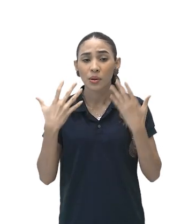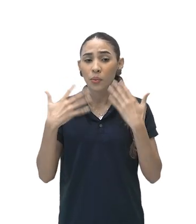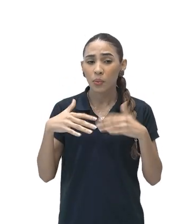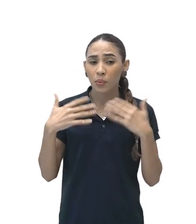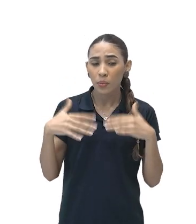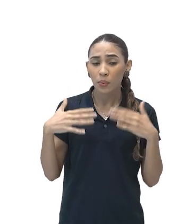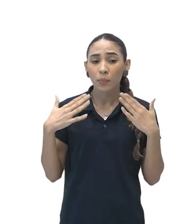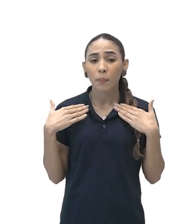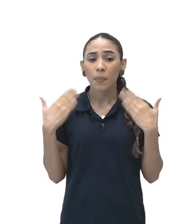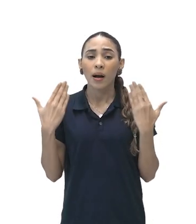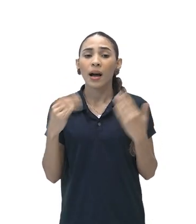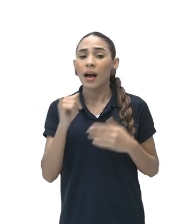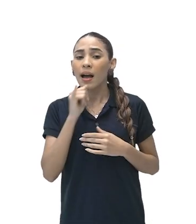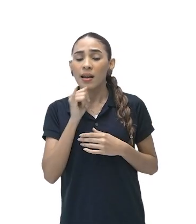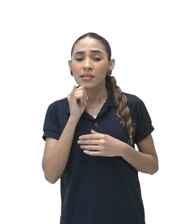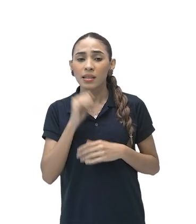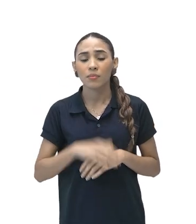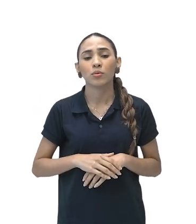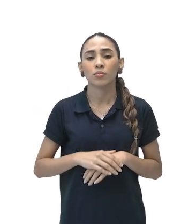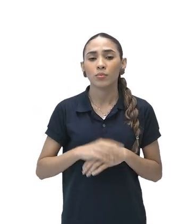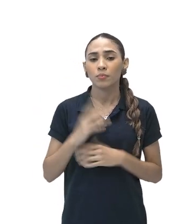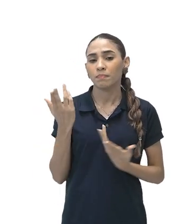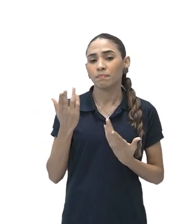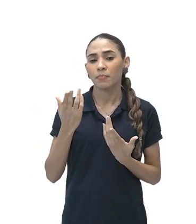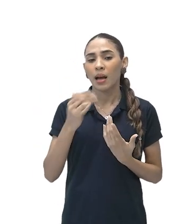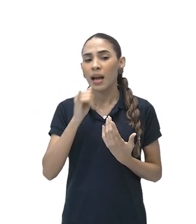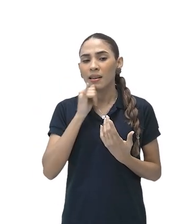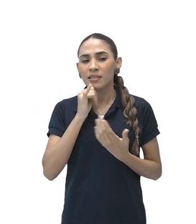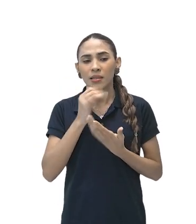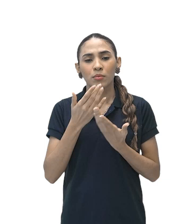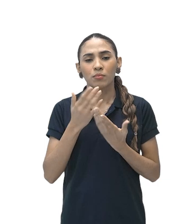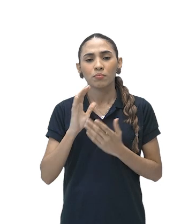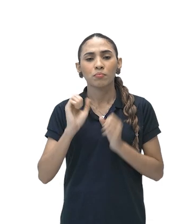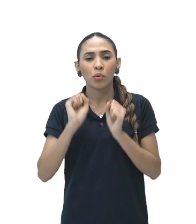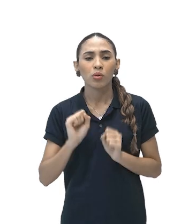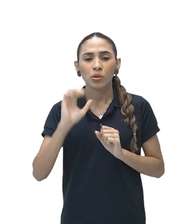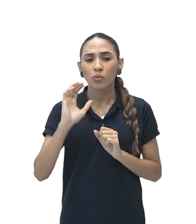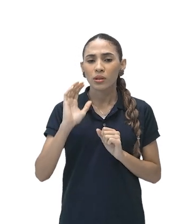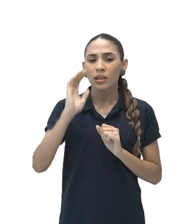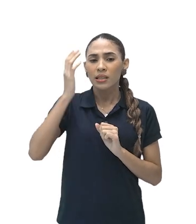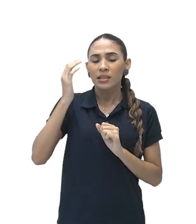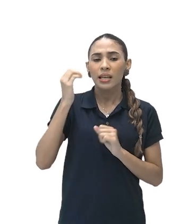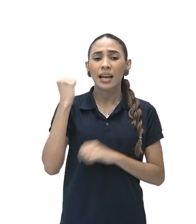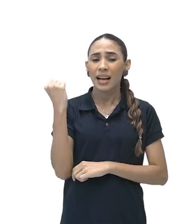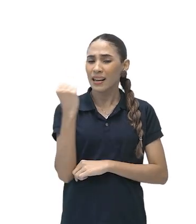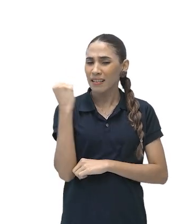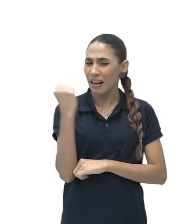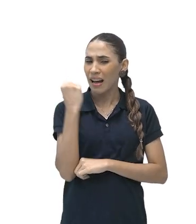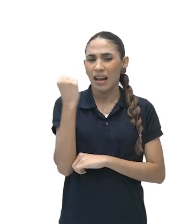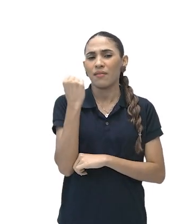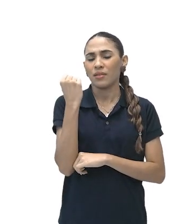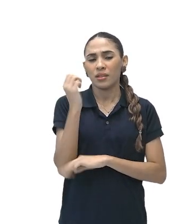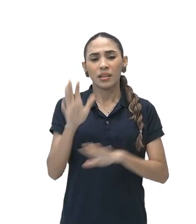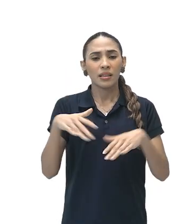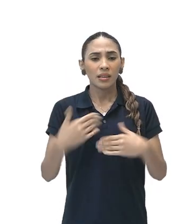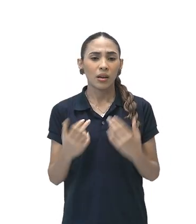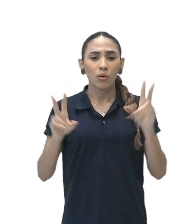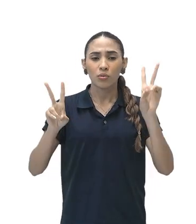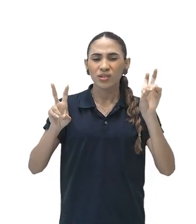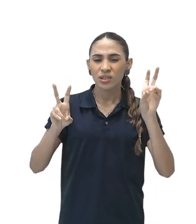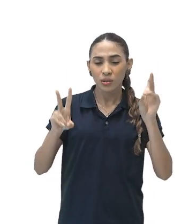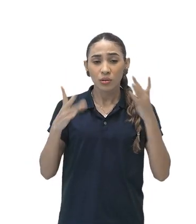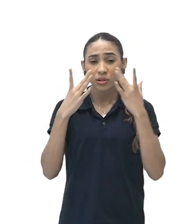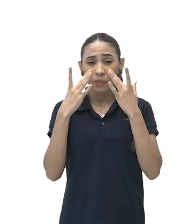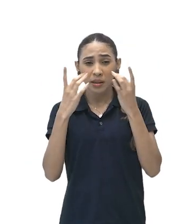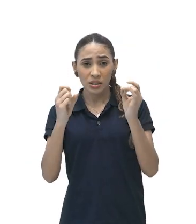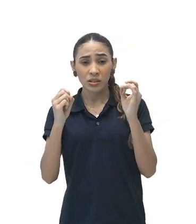coisa terrível aconteceu, algo que é a pior coisa que poderia ter acontecido, né? Então, esses títulos